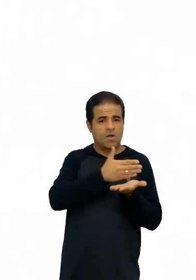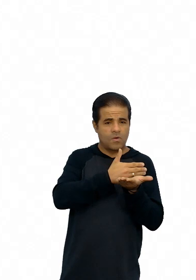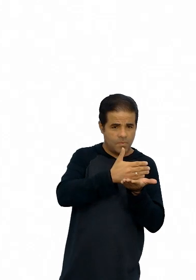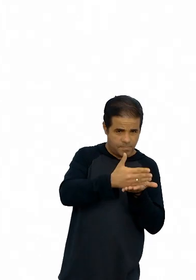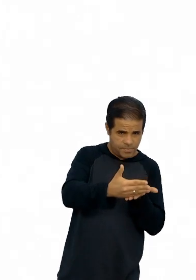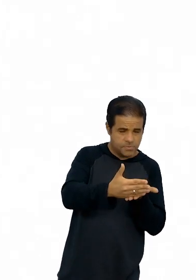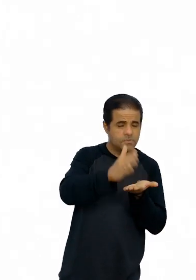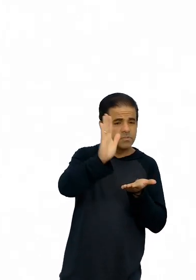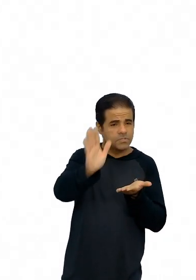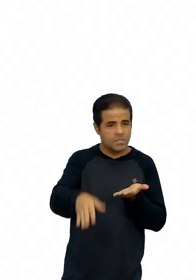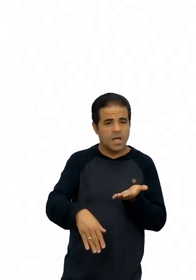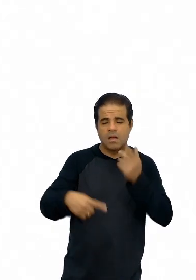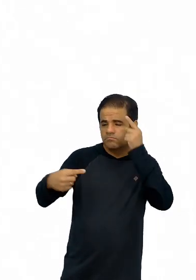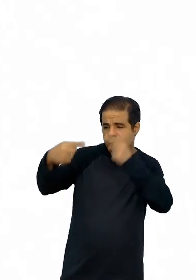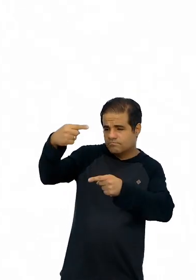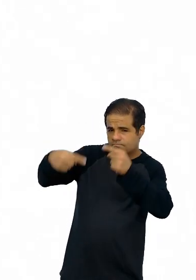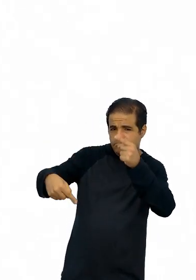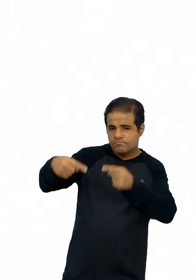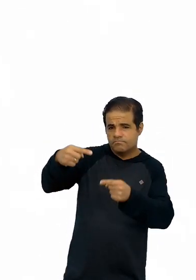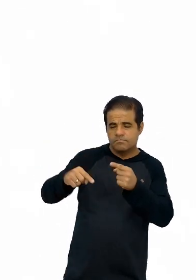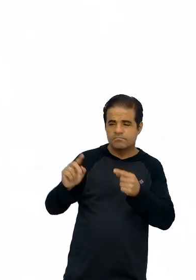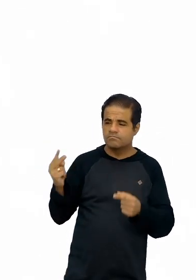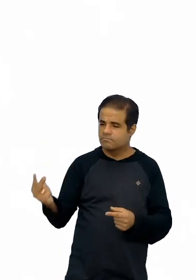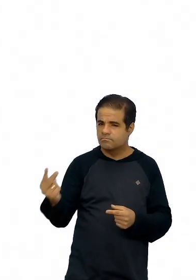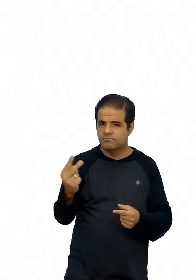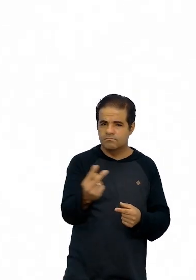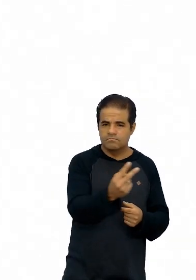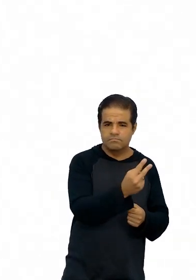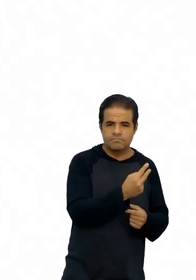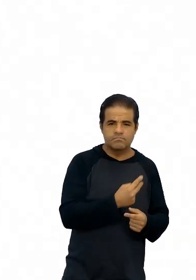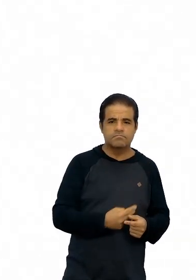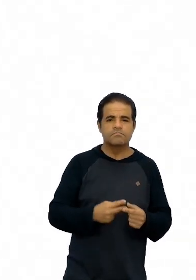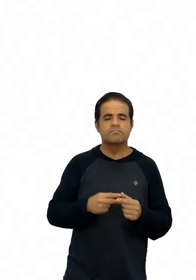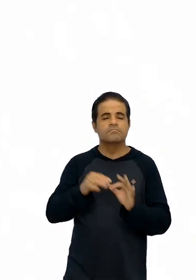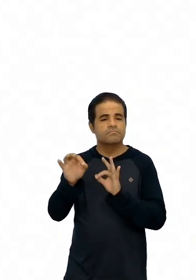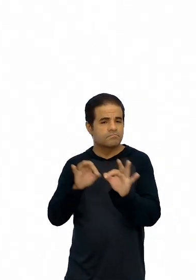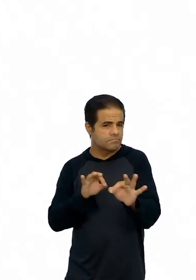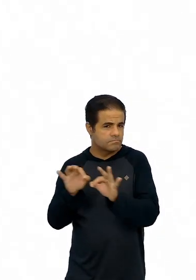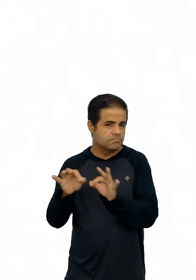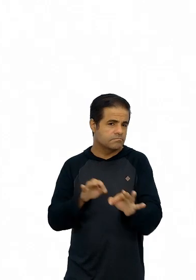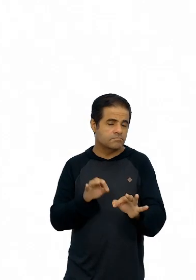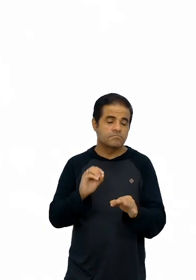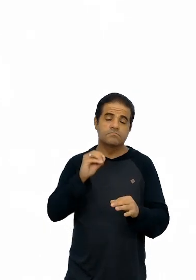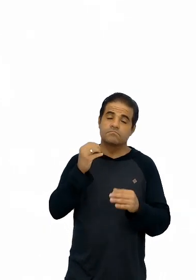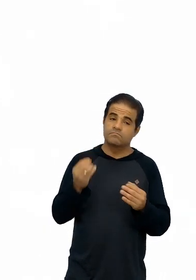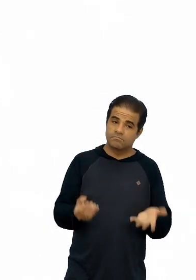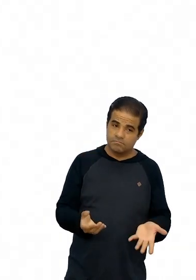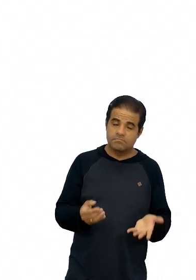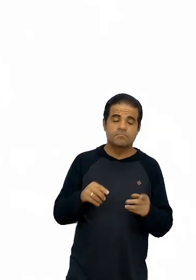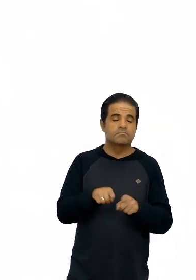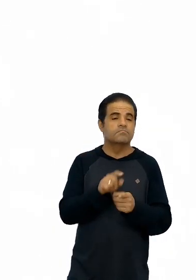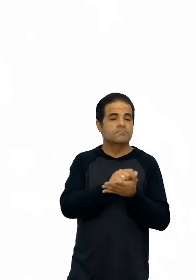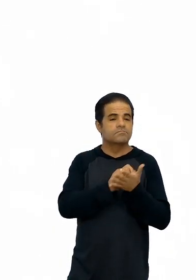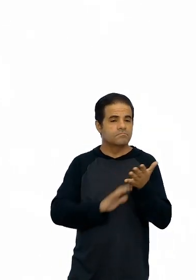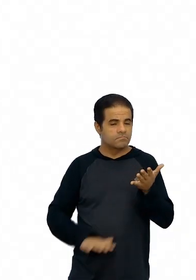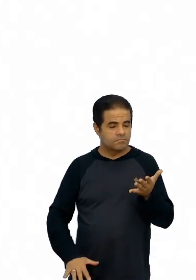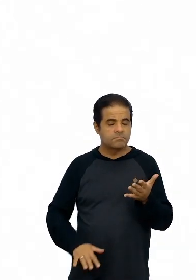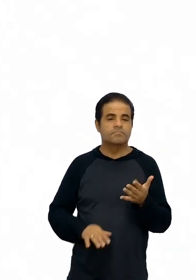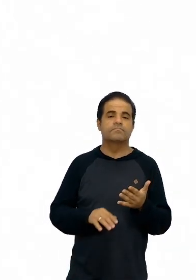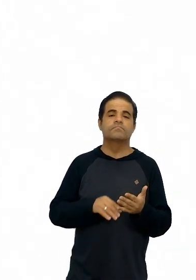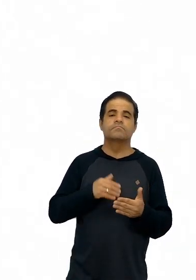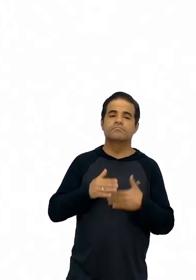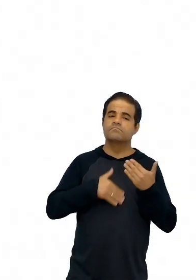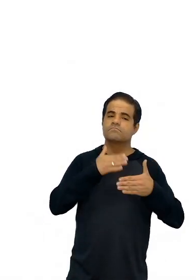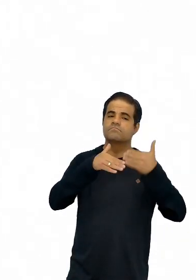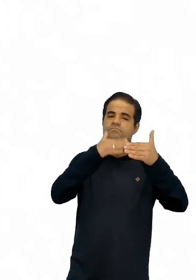começaram, né? Discutir com os pares os possíveis encaminhamentos desse planejamento, ou seja, as atividades que serão